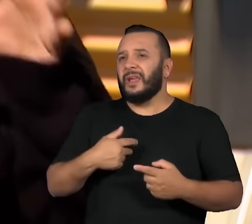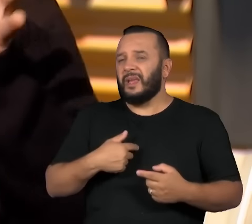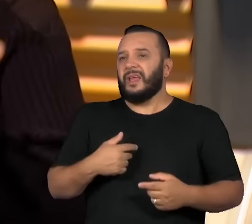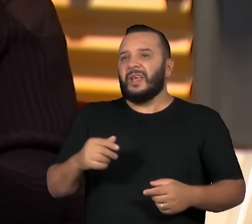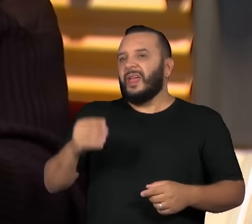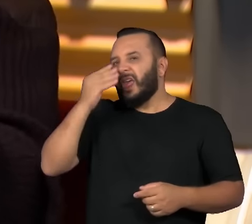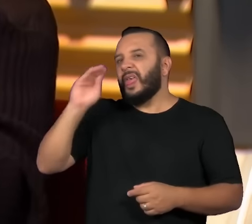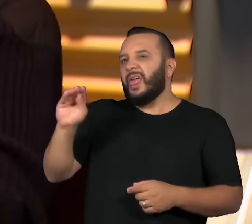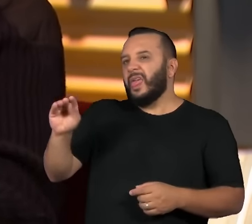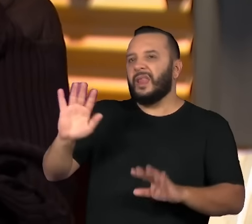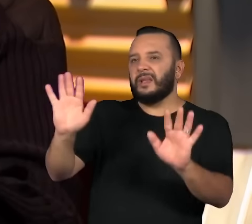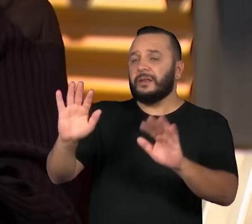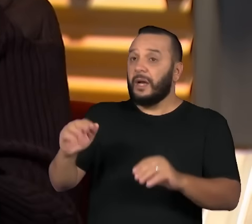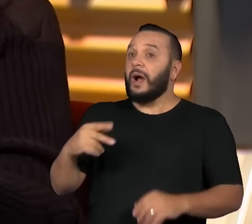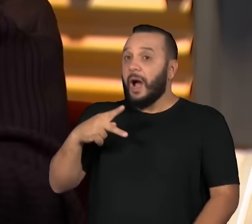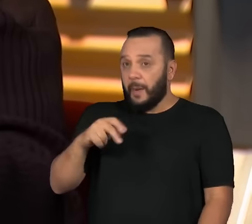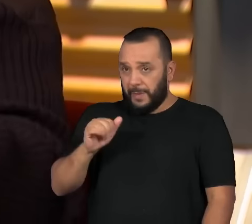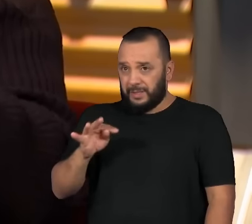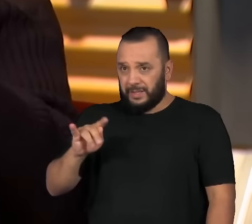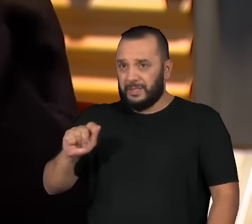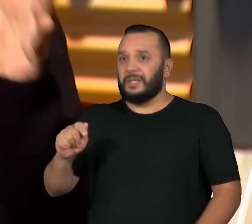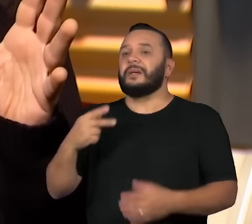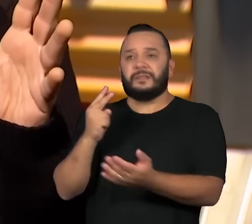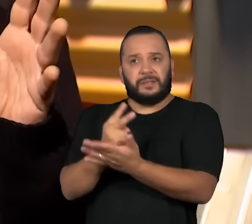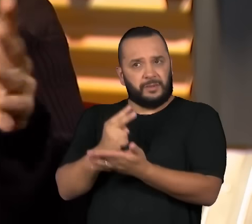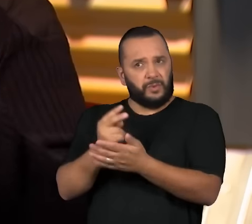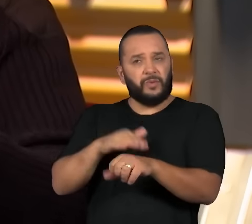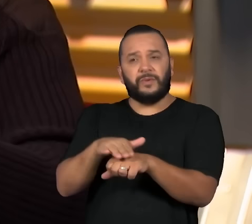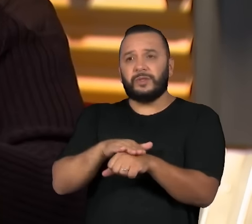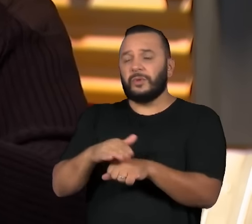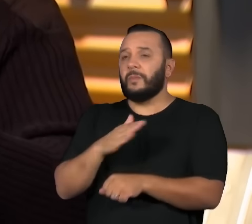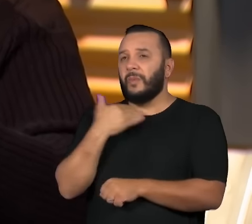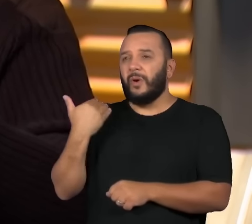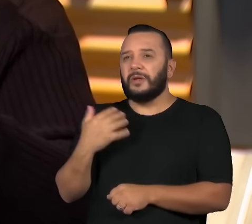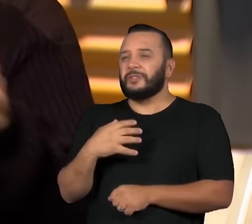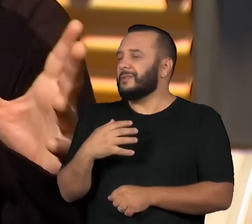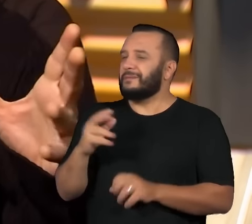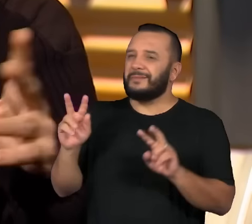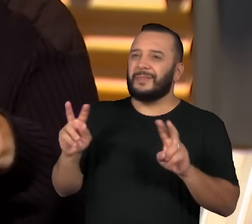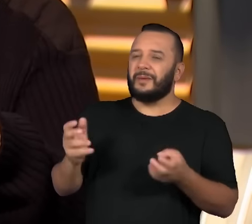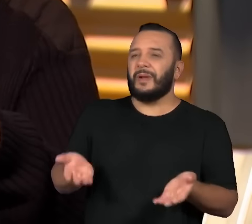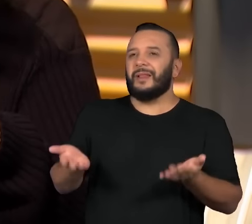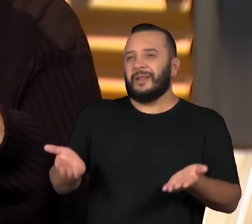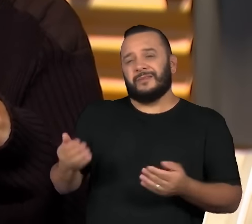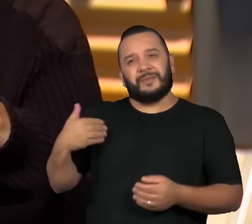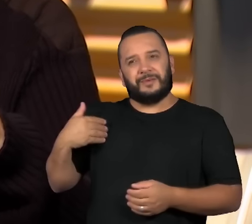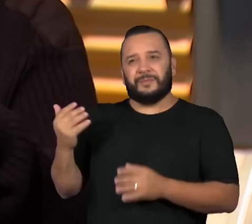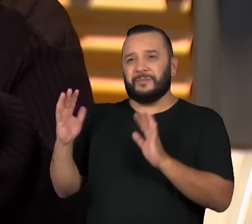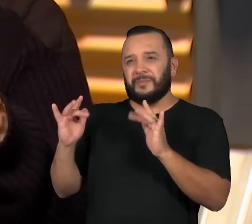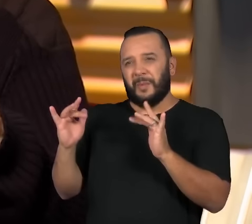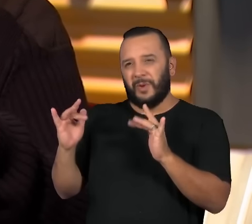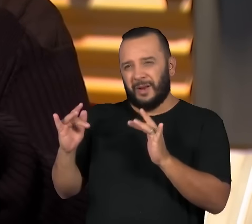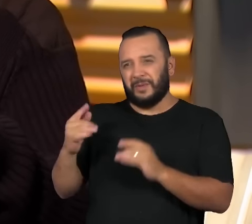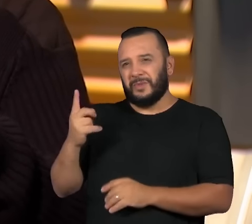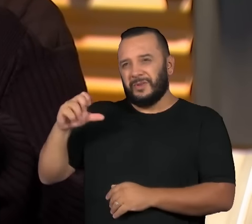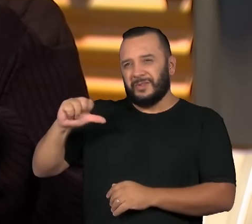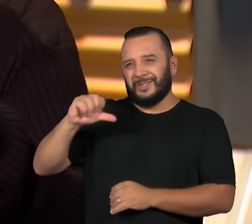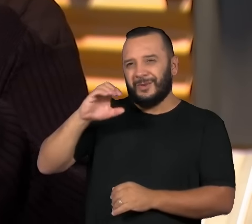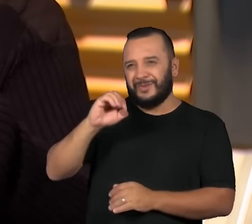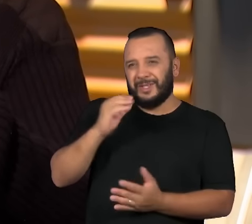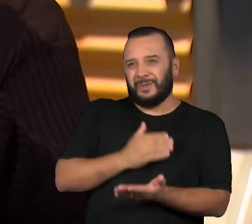Sim. A Patrícia, ela sempre falou da morte, né? De uma forma muito leve, assim, Desde que eu namorei com ela, em 1990 a gente se